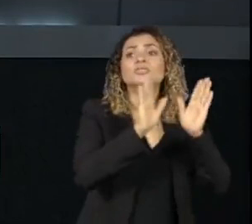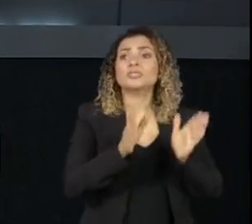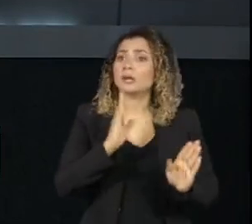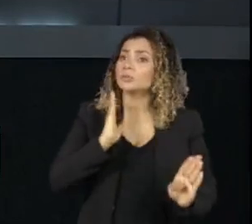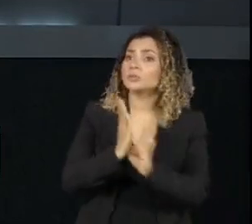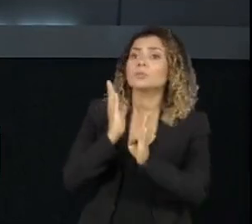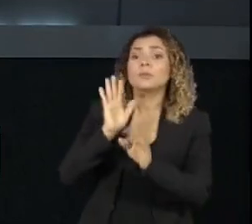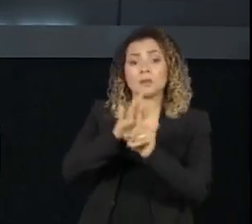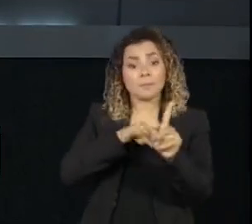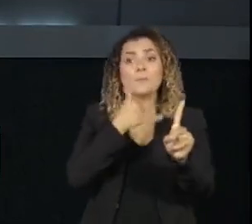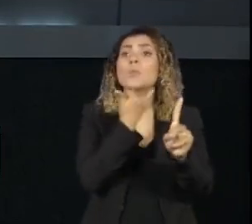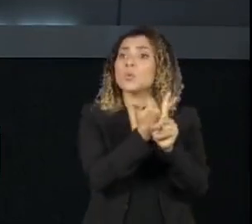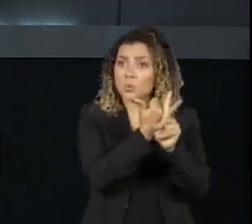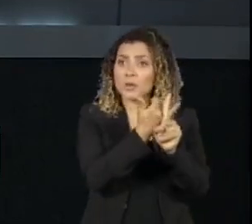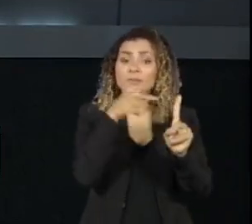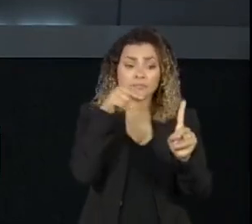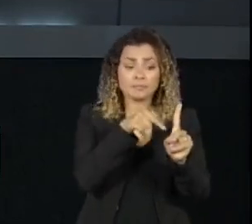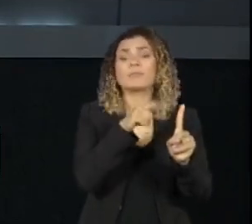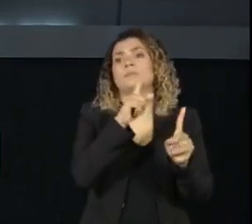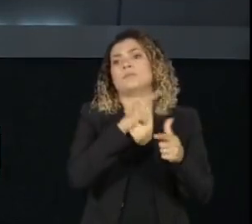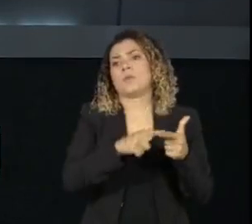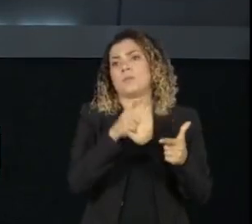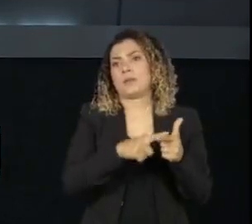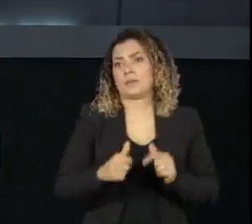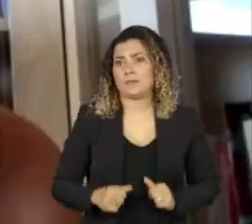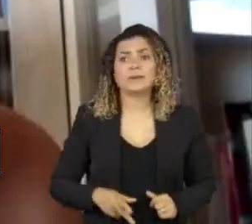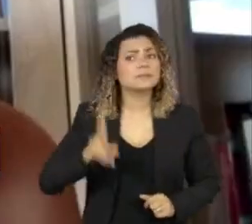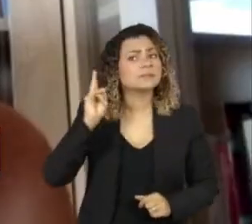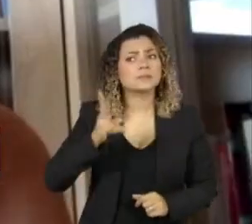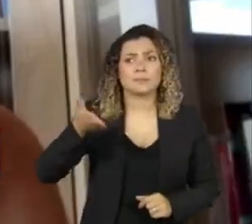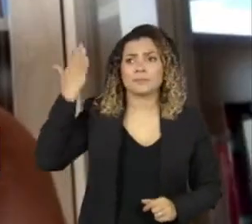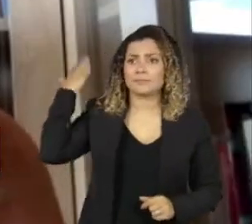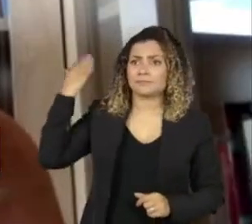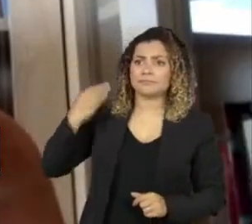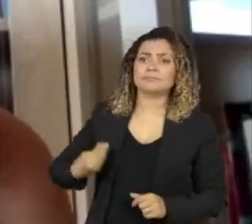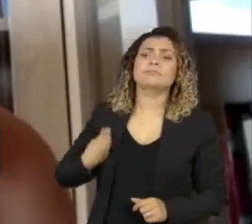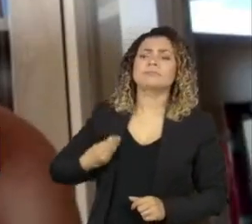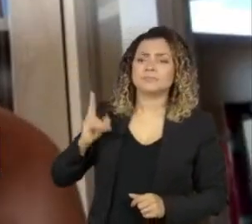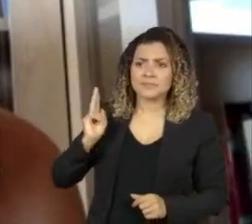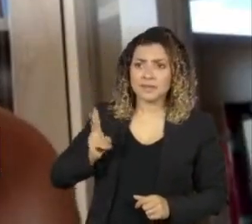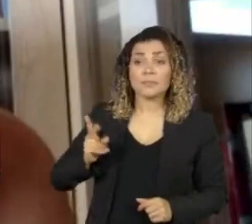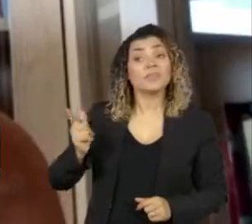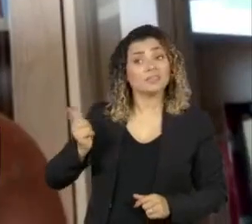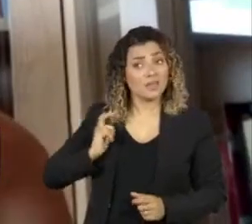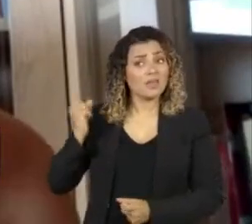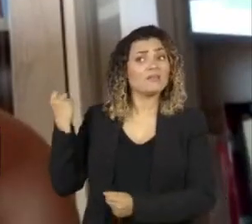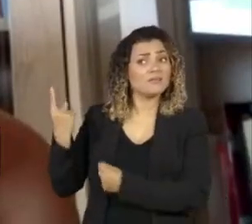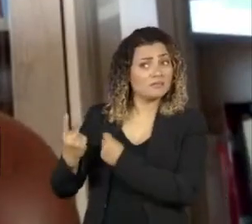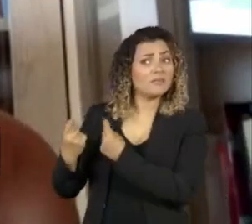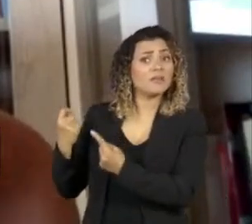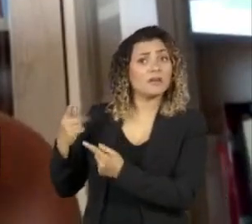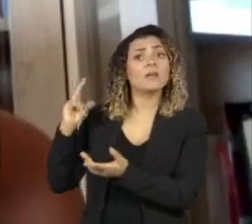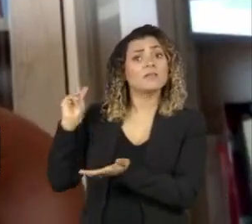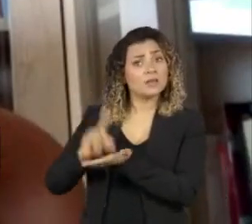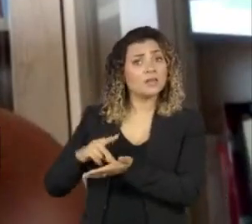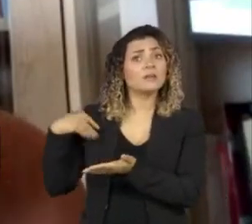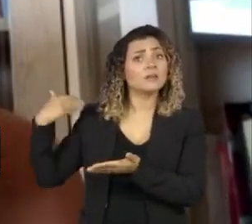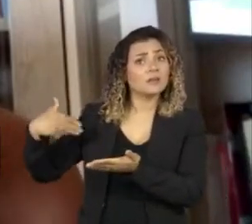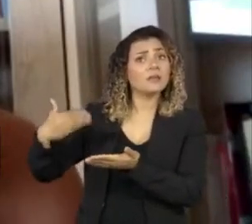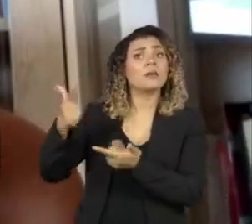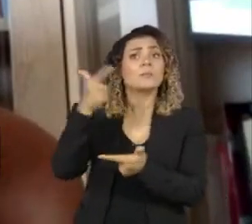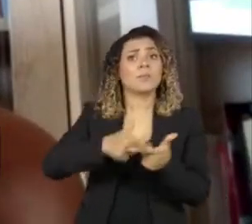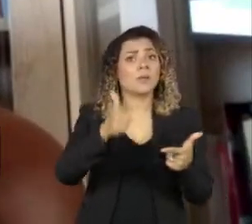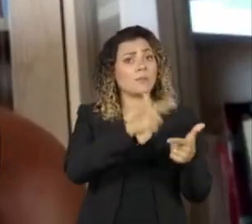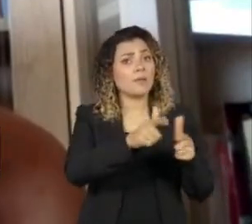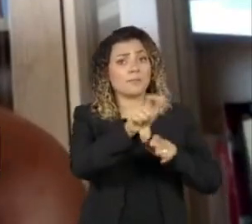o bullying é sim um problema que sempre existiu e que causou, queiramos ou não reconhecer, muitos